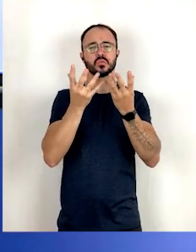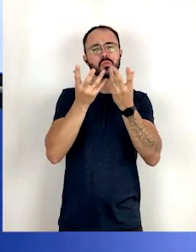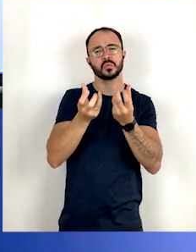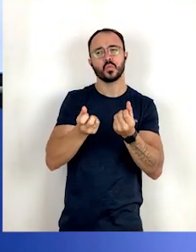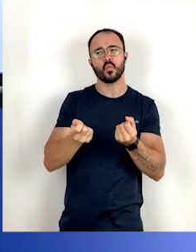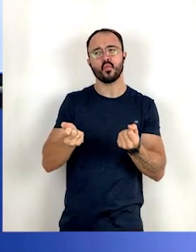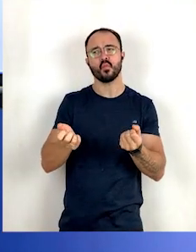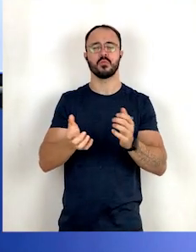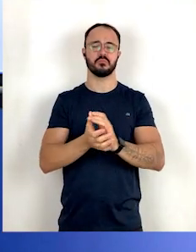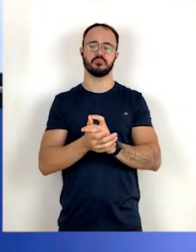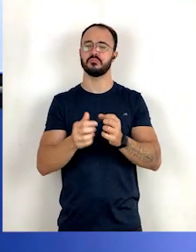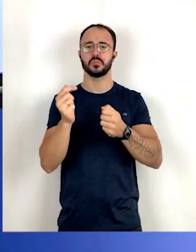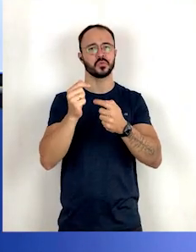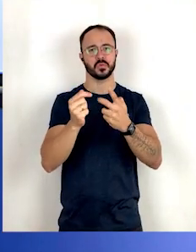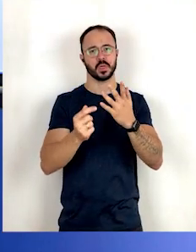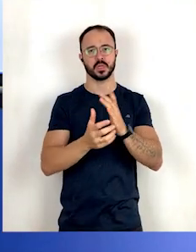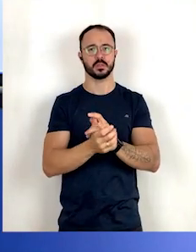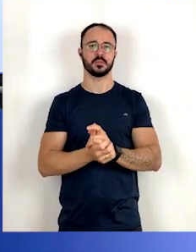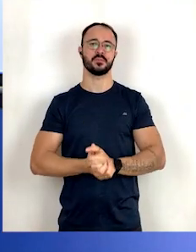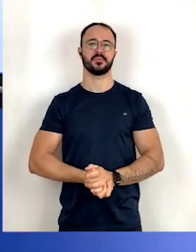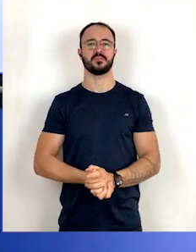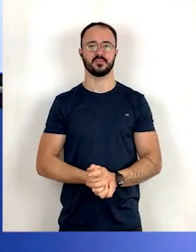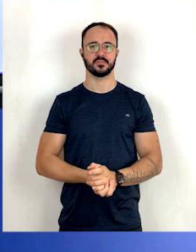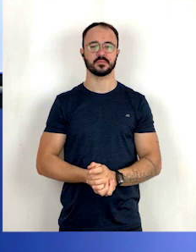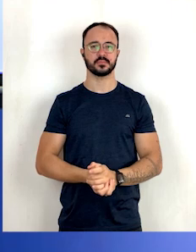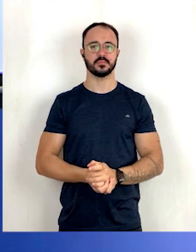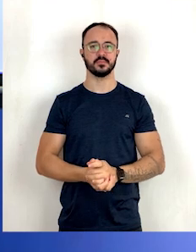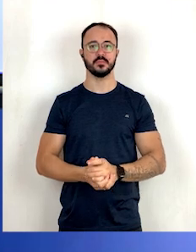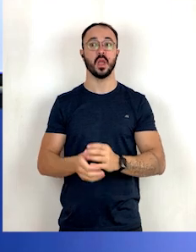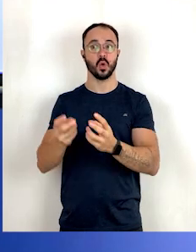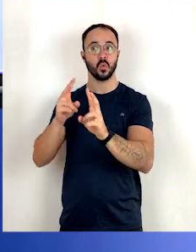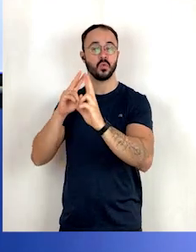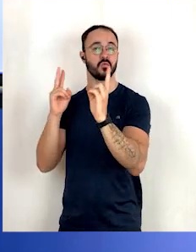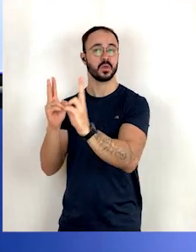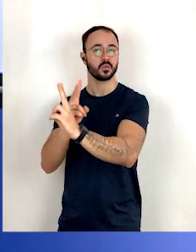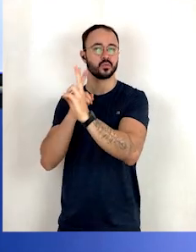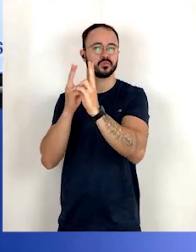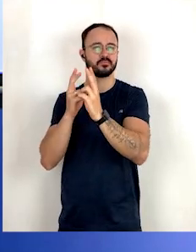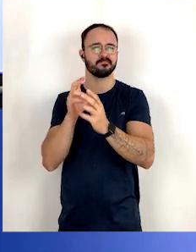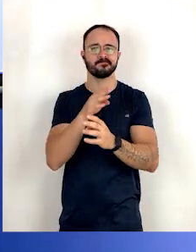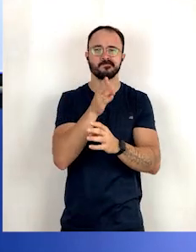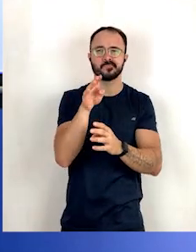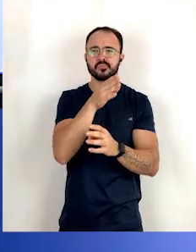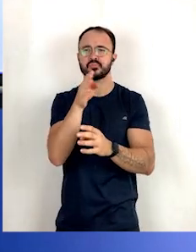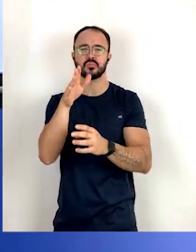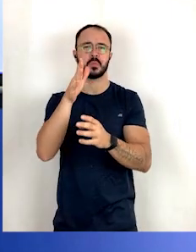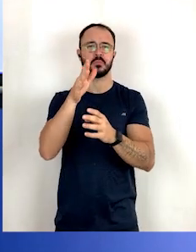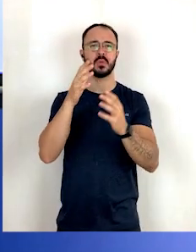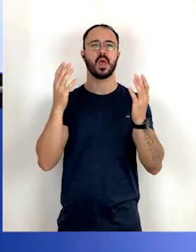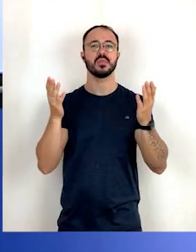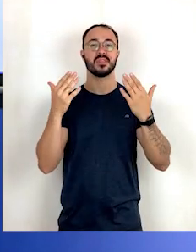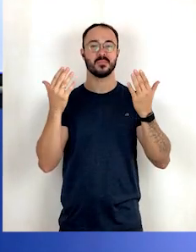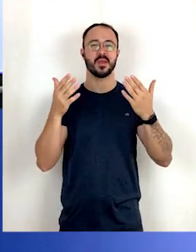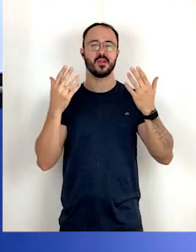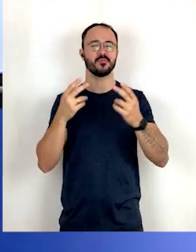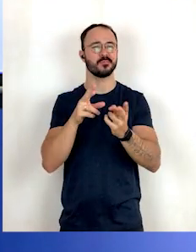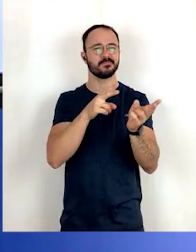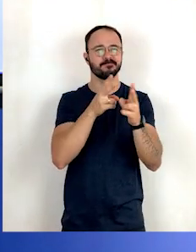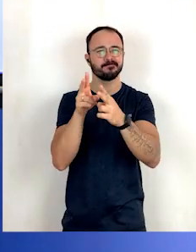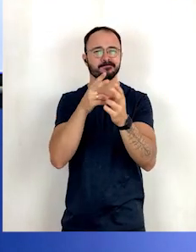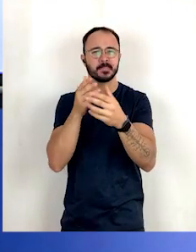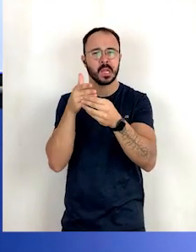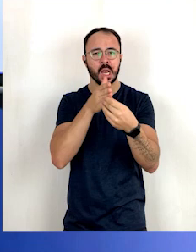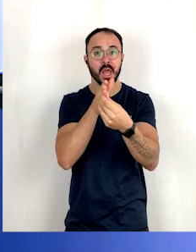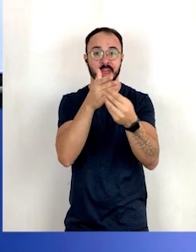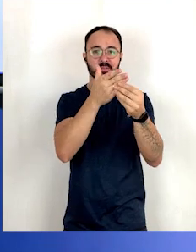Os ventos, em geral, têm a função de levar ar frio para o Equador e ar quente para os polos. Os ventos são extremamente importantes